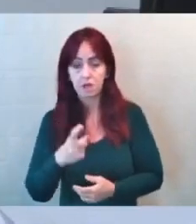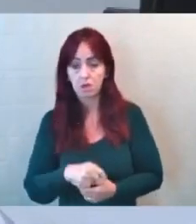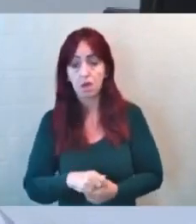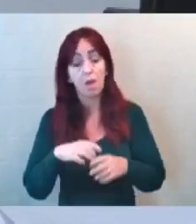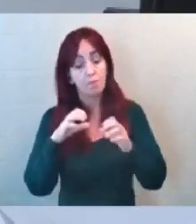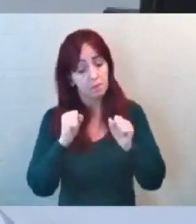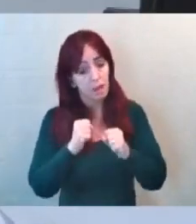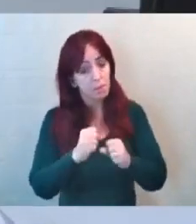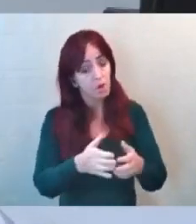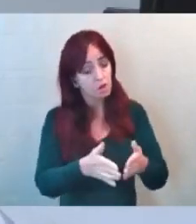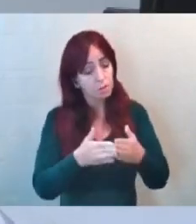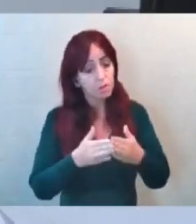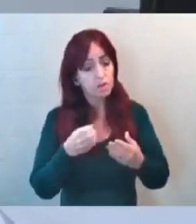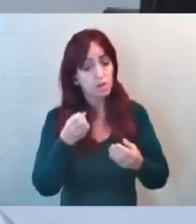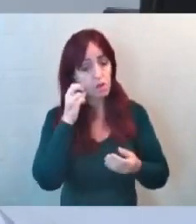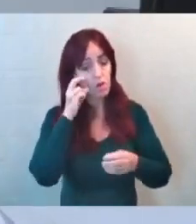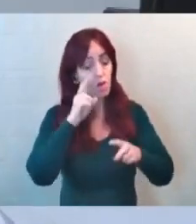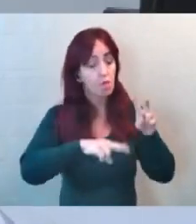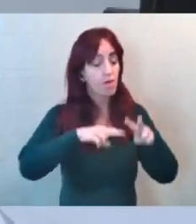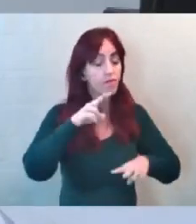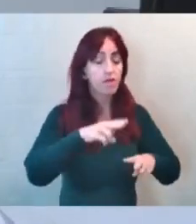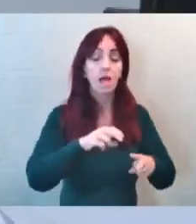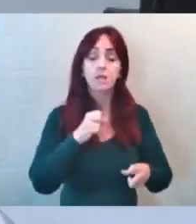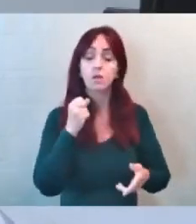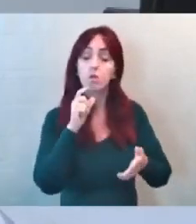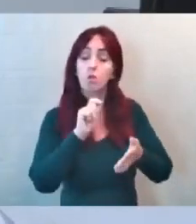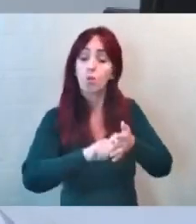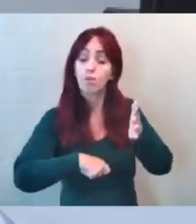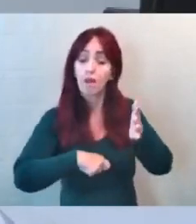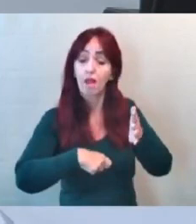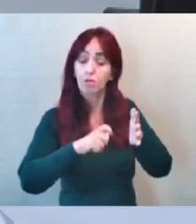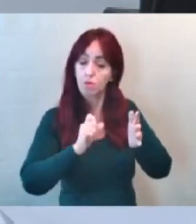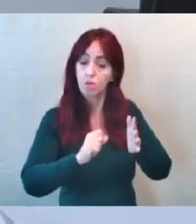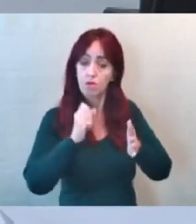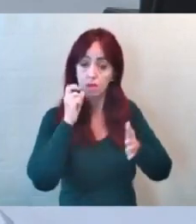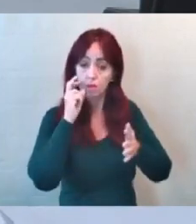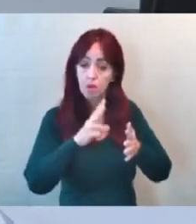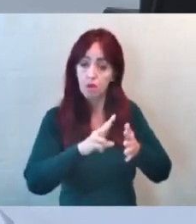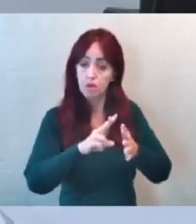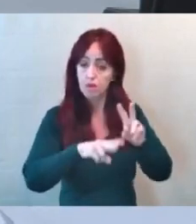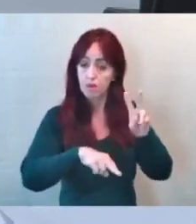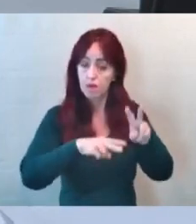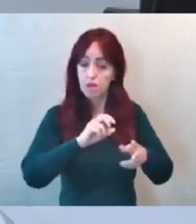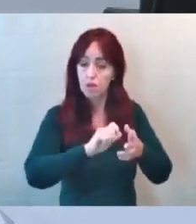Eles não têm revisão tarifária, mas eles podem pedir uma revisão contratual.